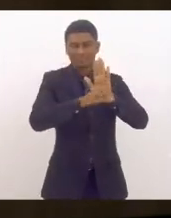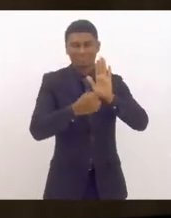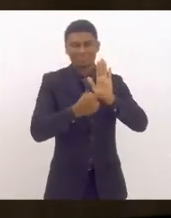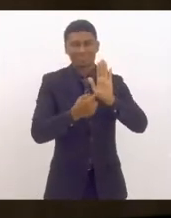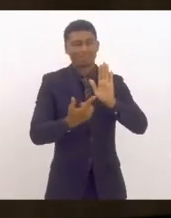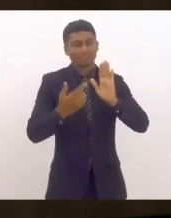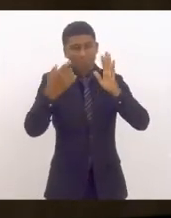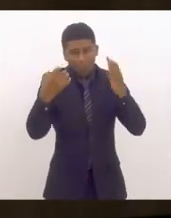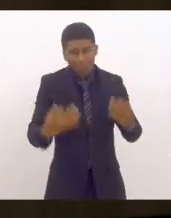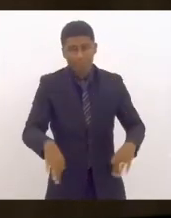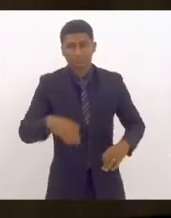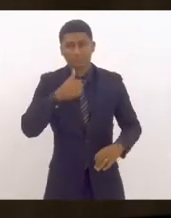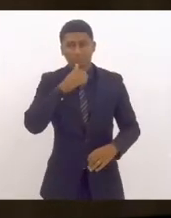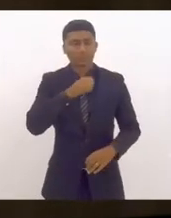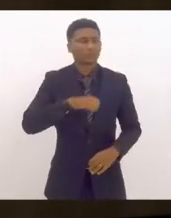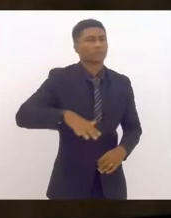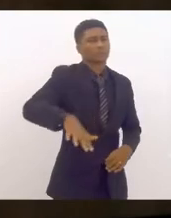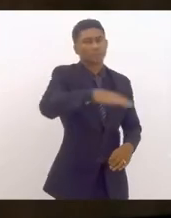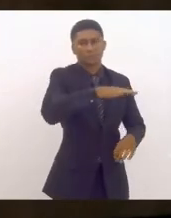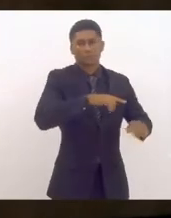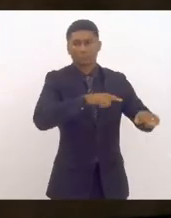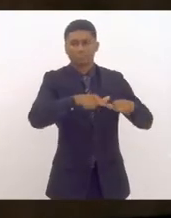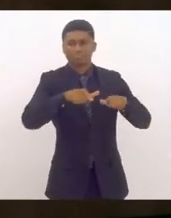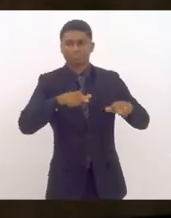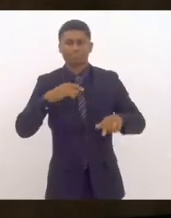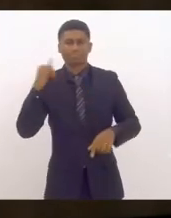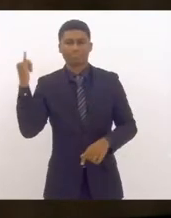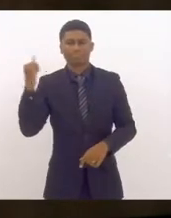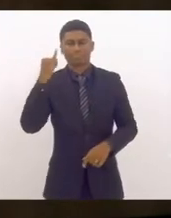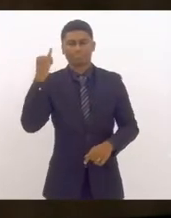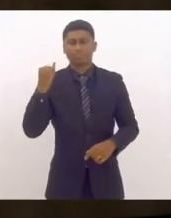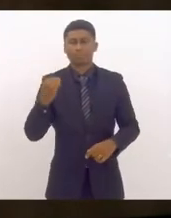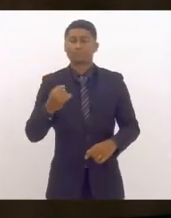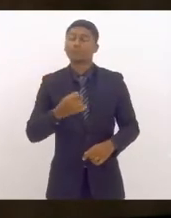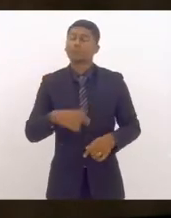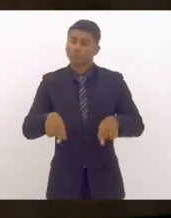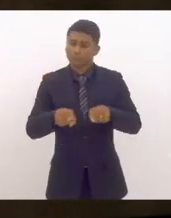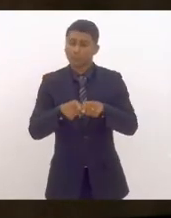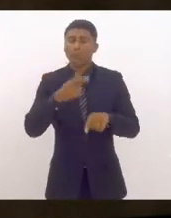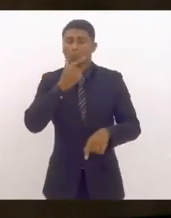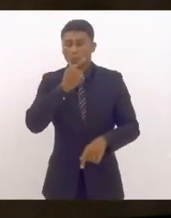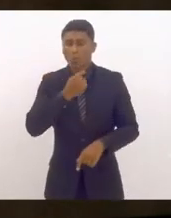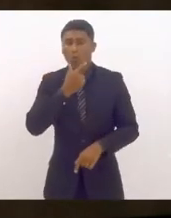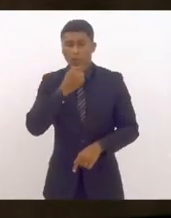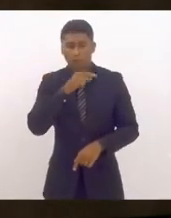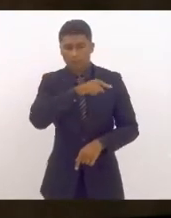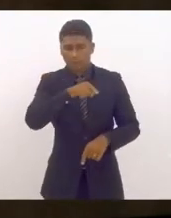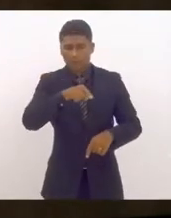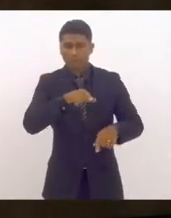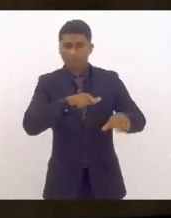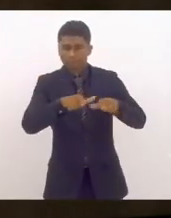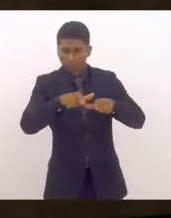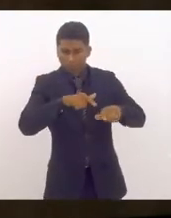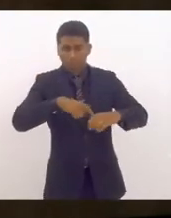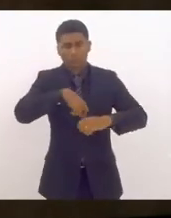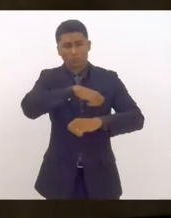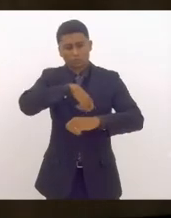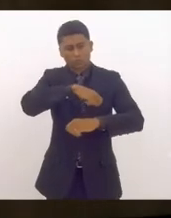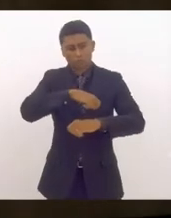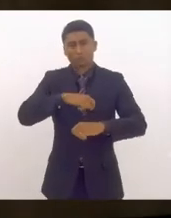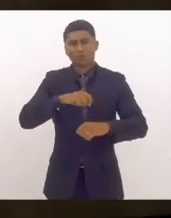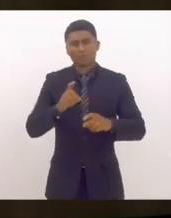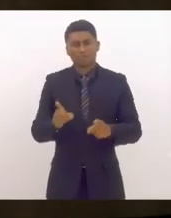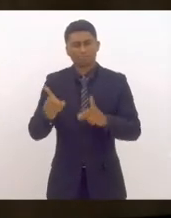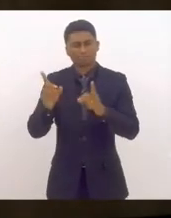profissão dessas baianas e desses poucos baianos, mas que tem baianos do Acarajé também. E lembrando, senhor presidente, que apesar